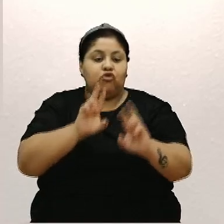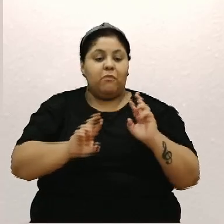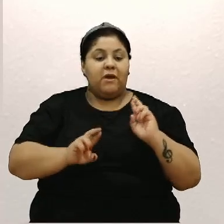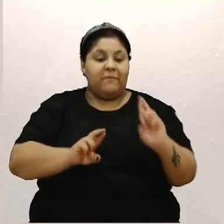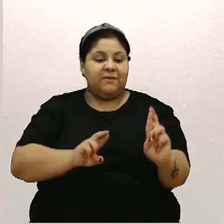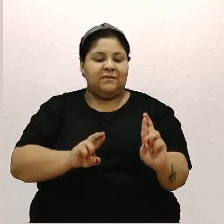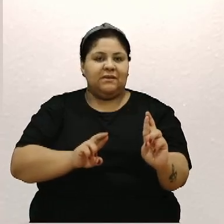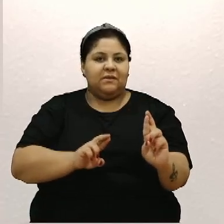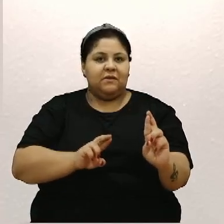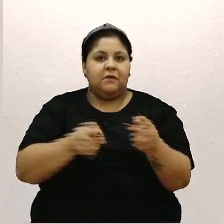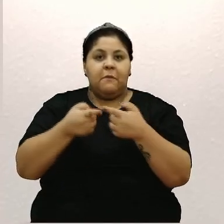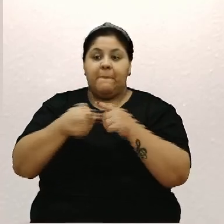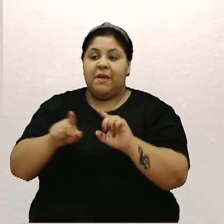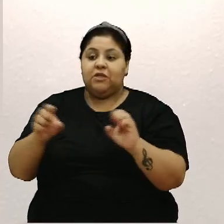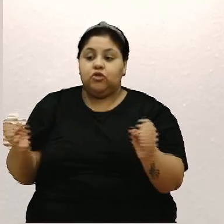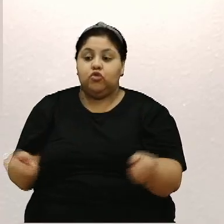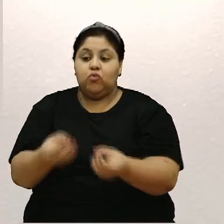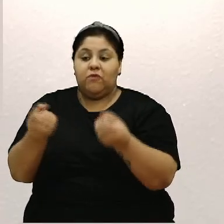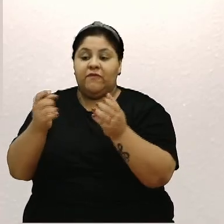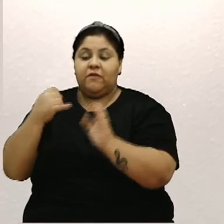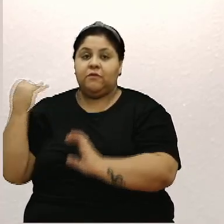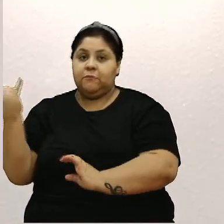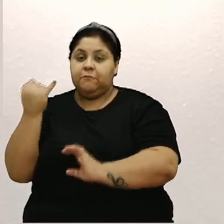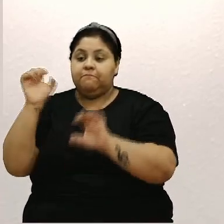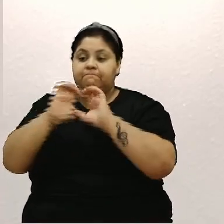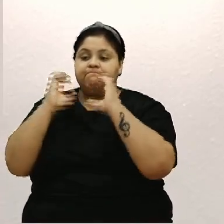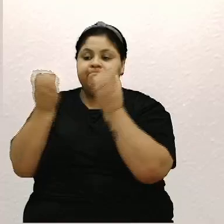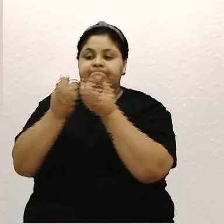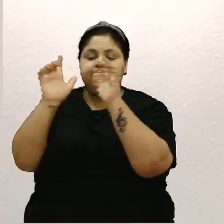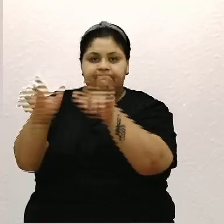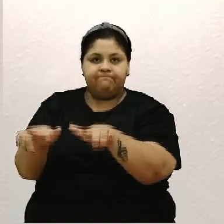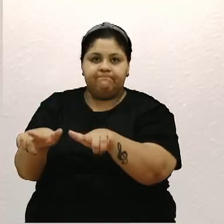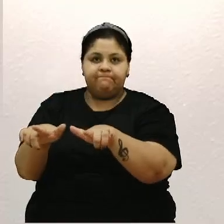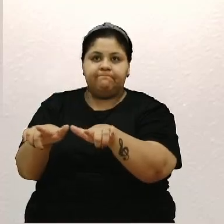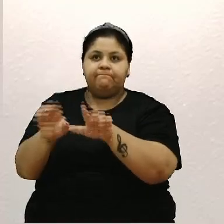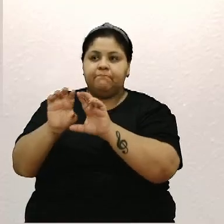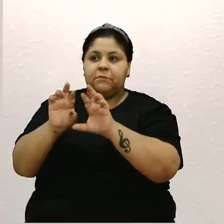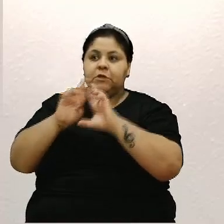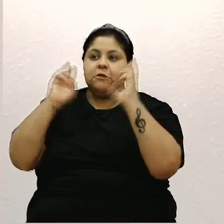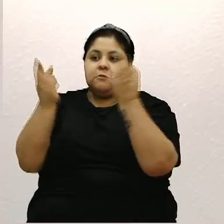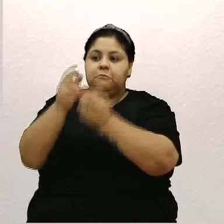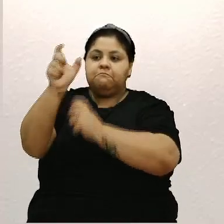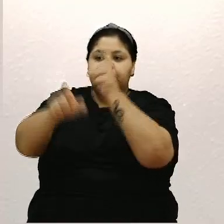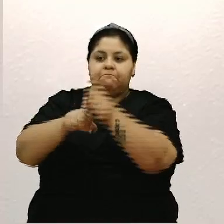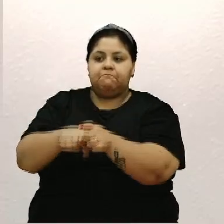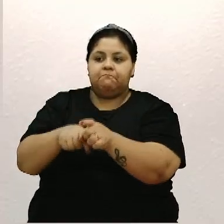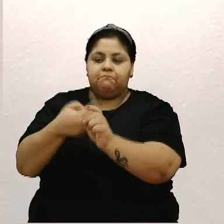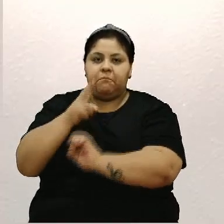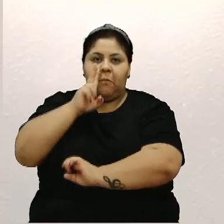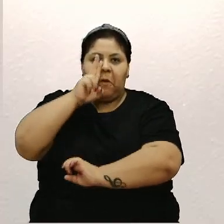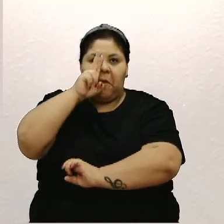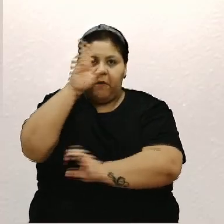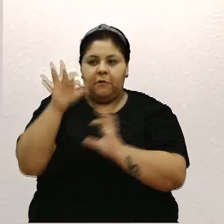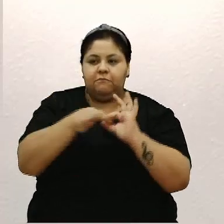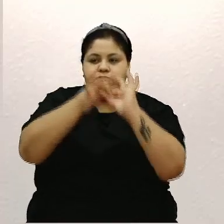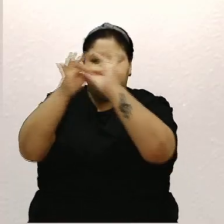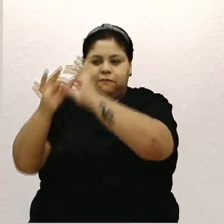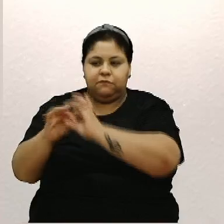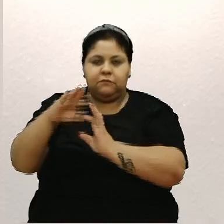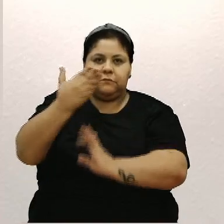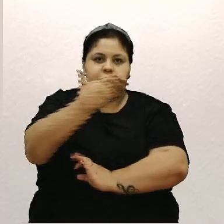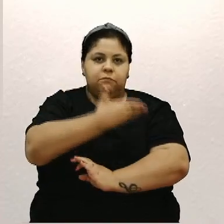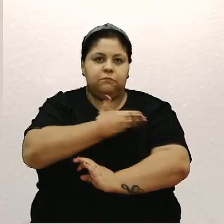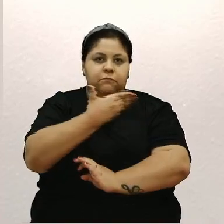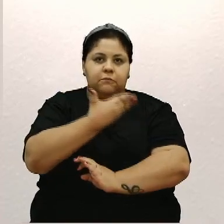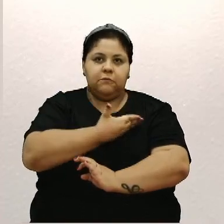da fé. É um evento significativo para a comunidade local, reunindo as pessoas e fortalecendo os laços de amizade